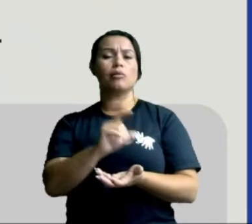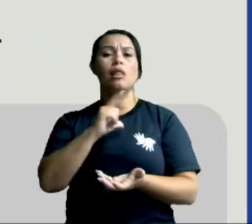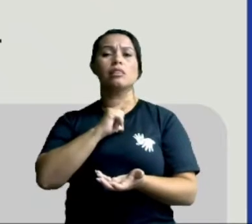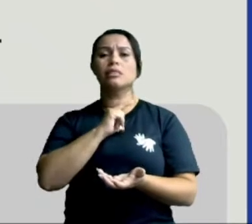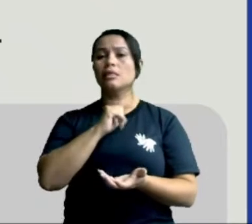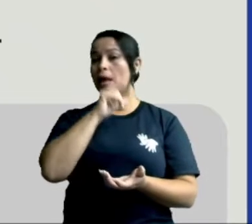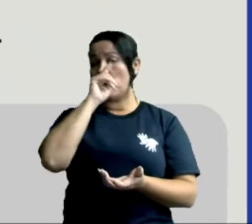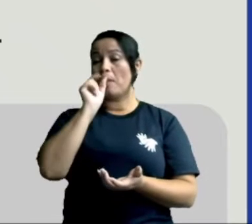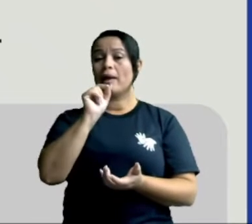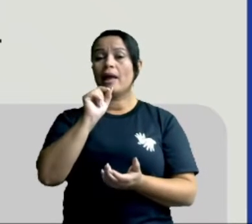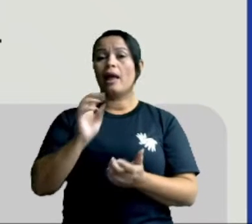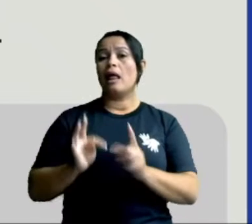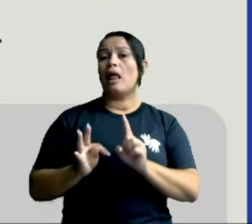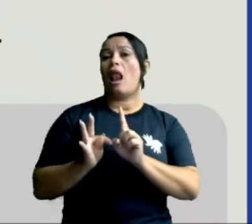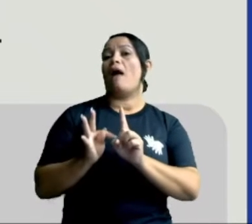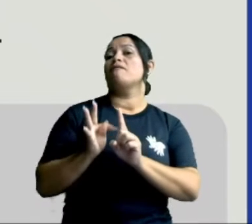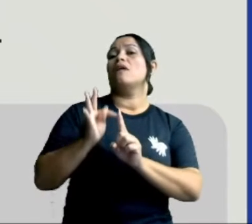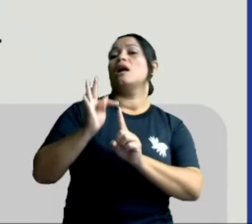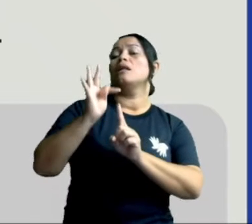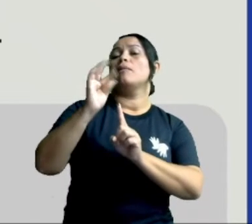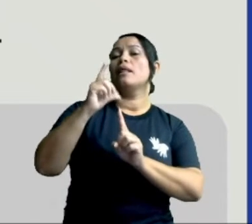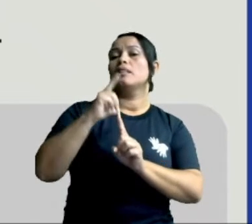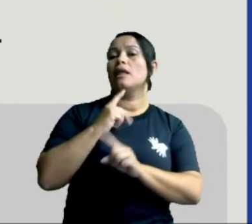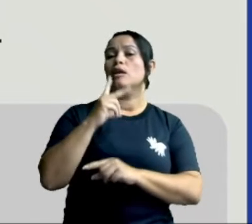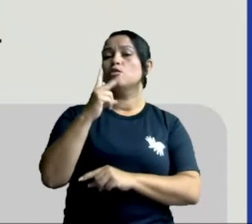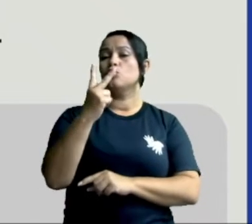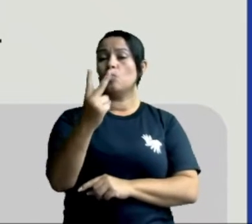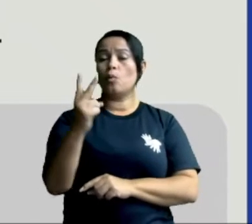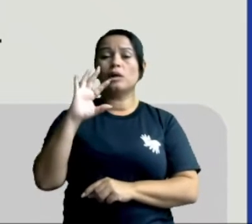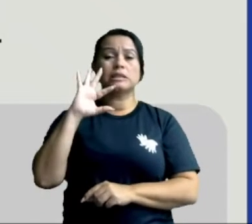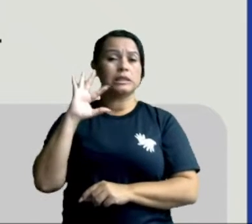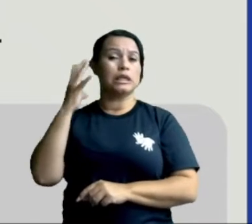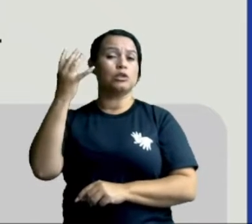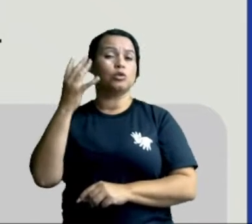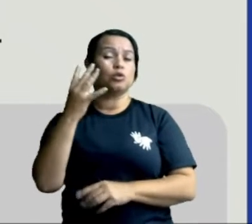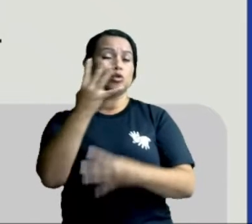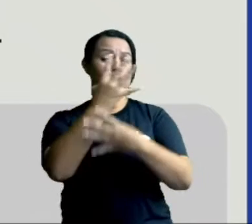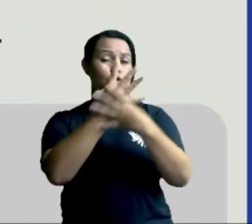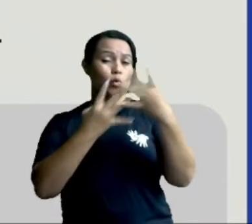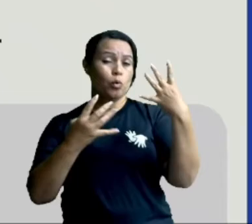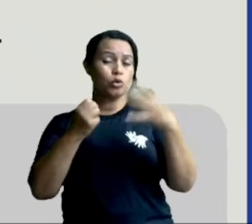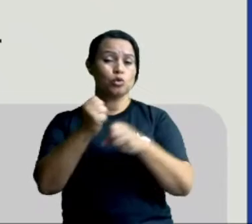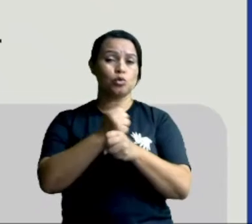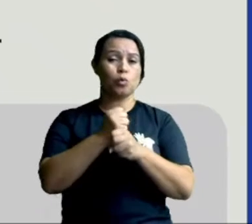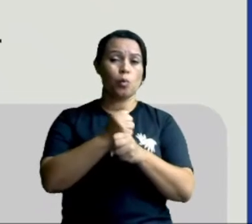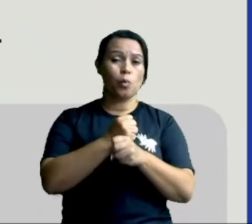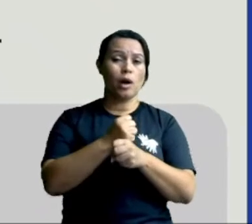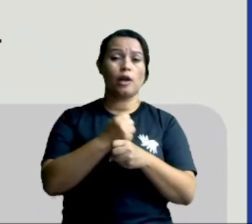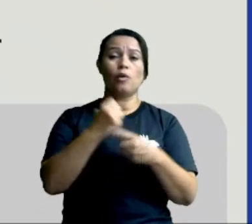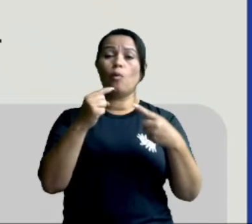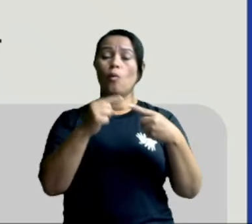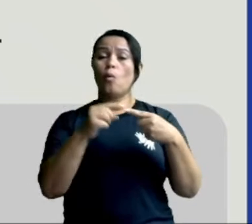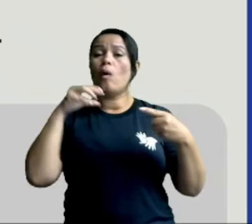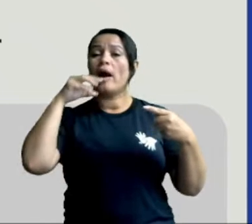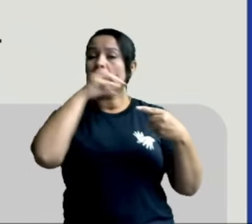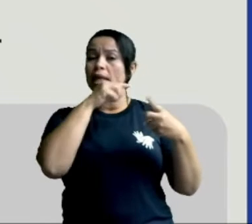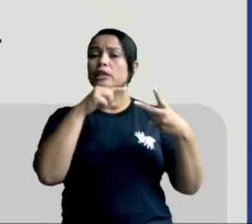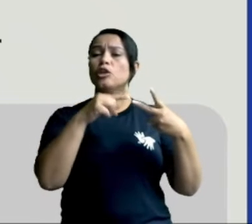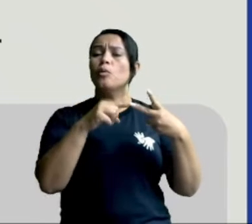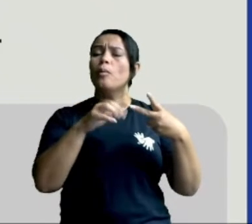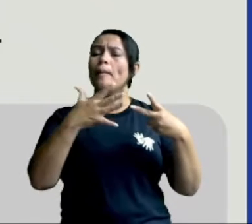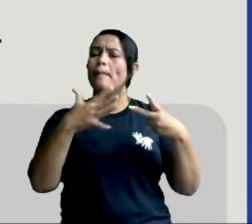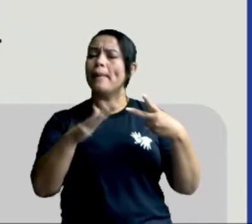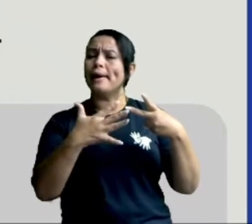temperaturas tem duas estações do ano bem definidas com a quente e úmida